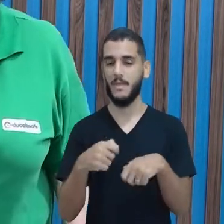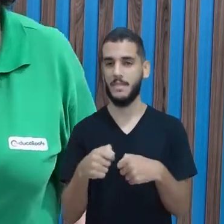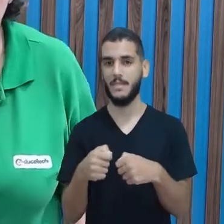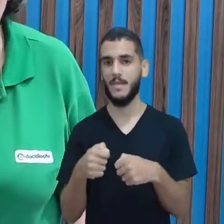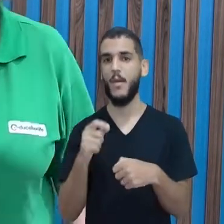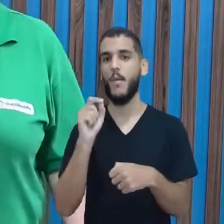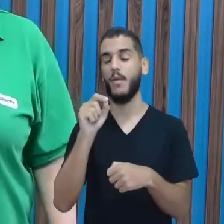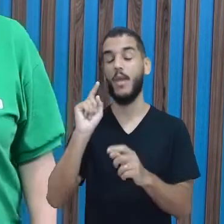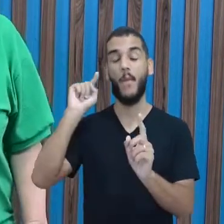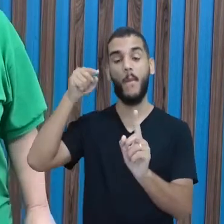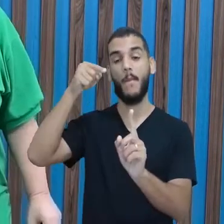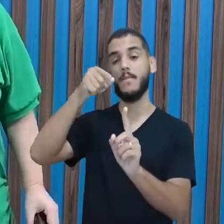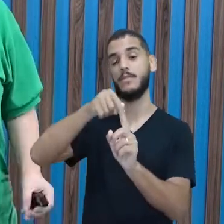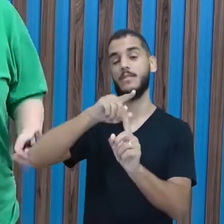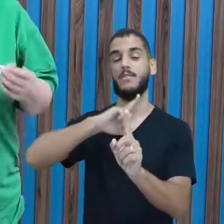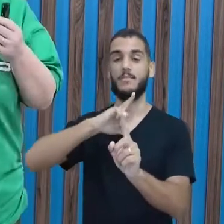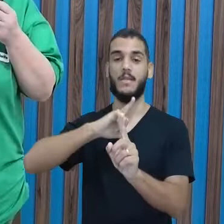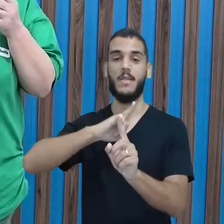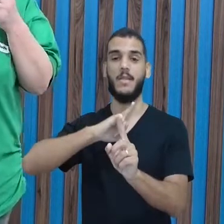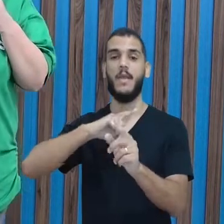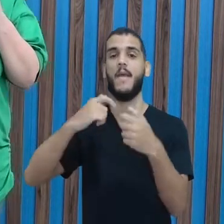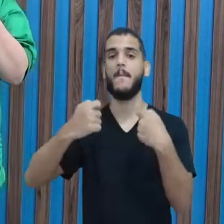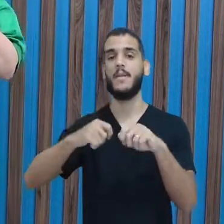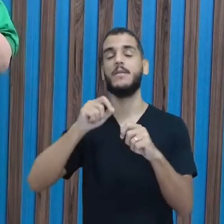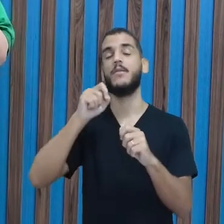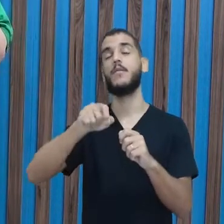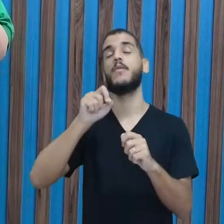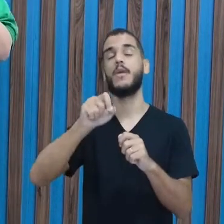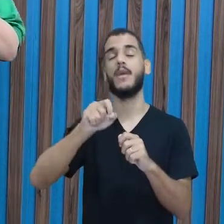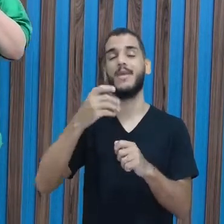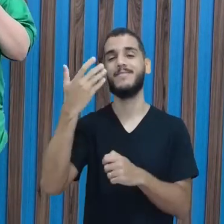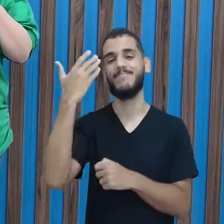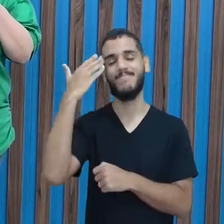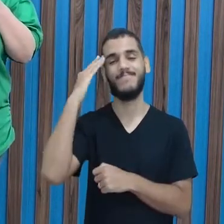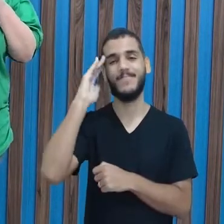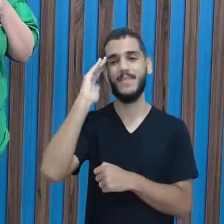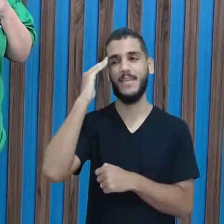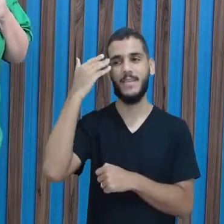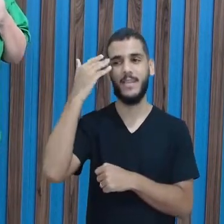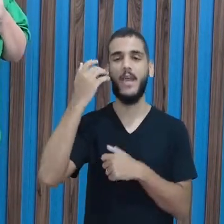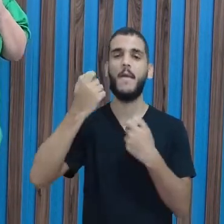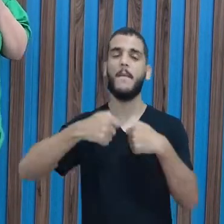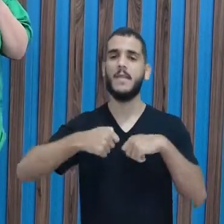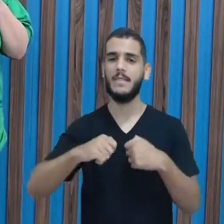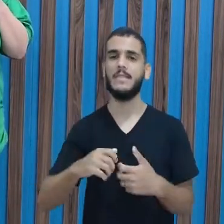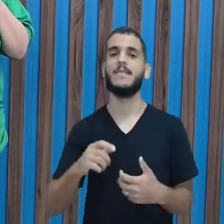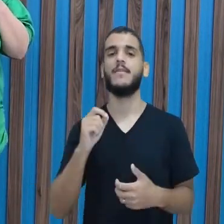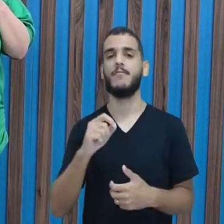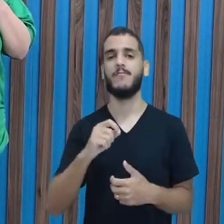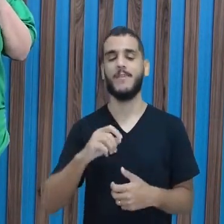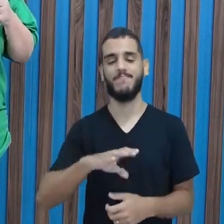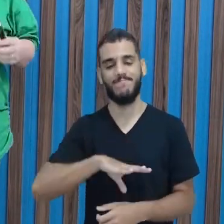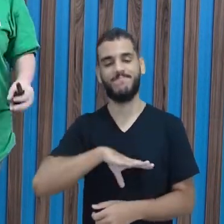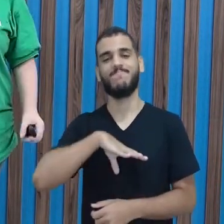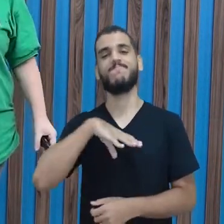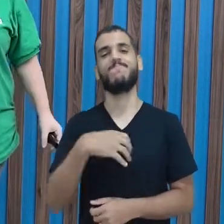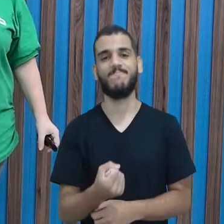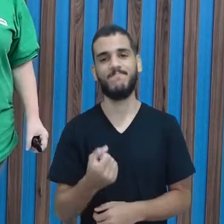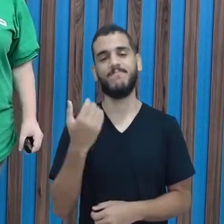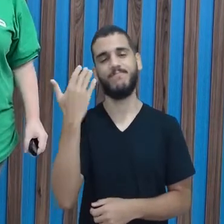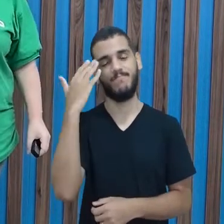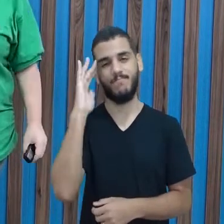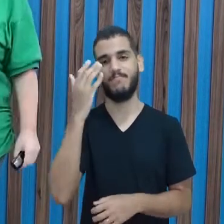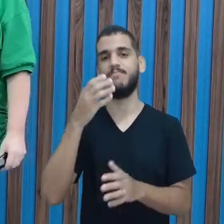e ir atrás dele. Vocês precisam entender que precisa esse esforço para entender